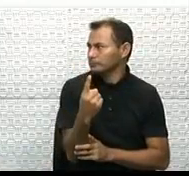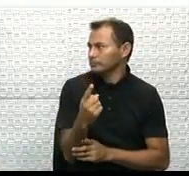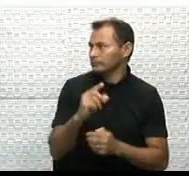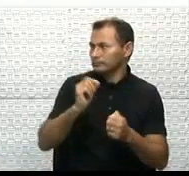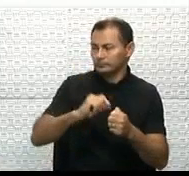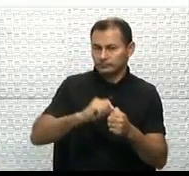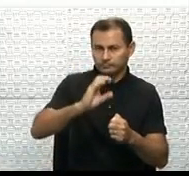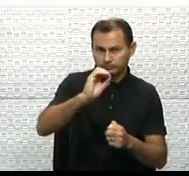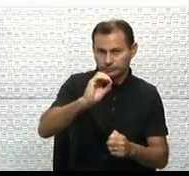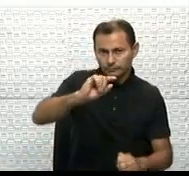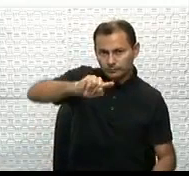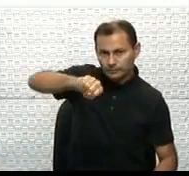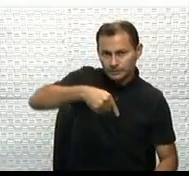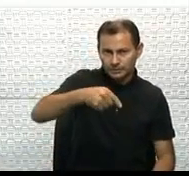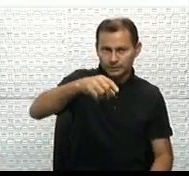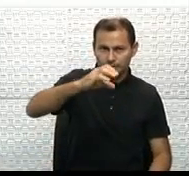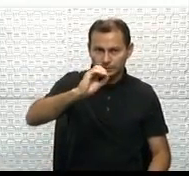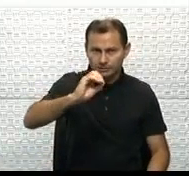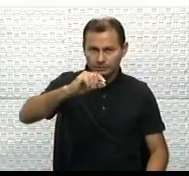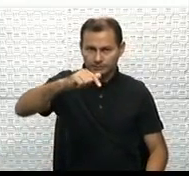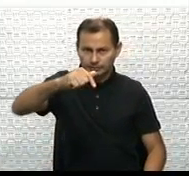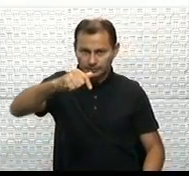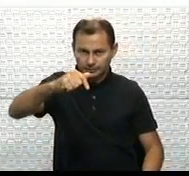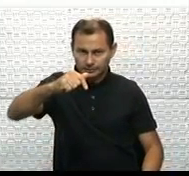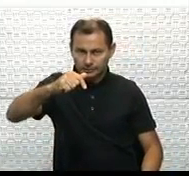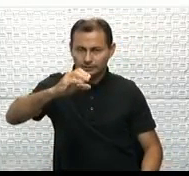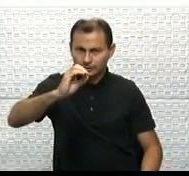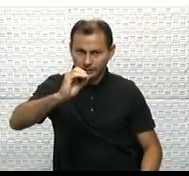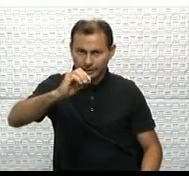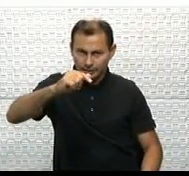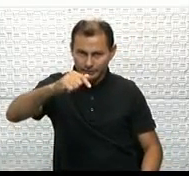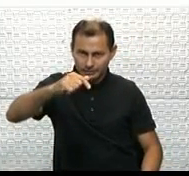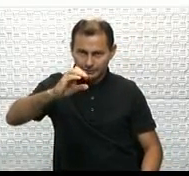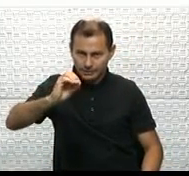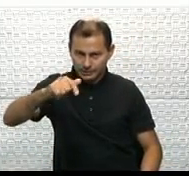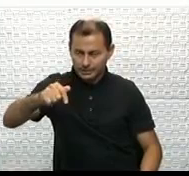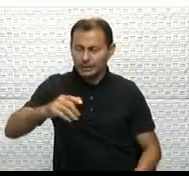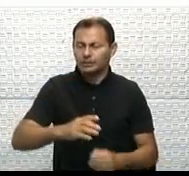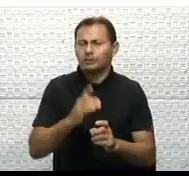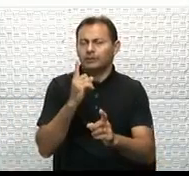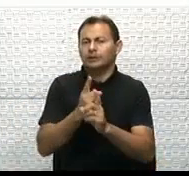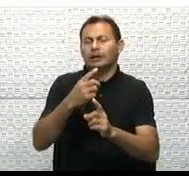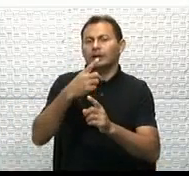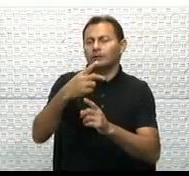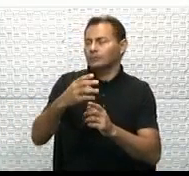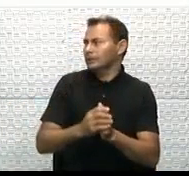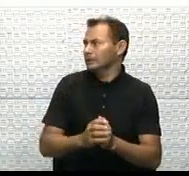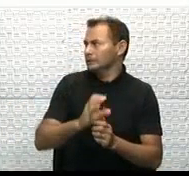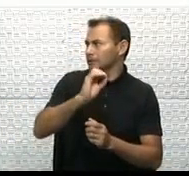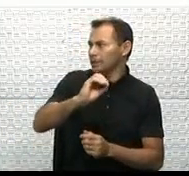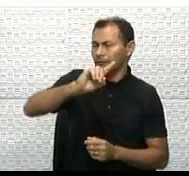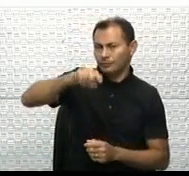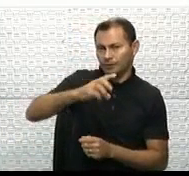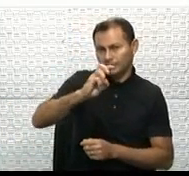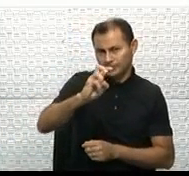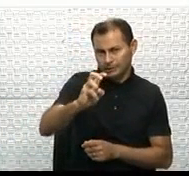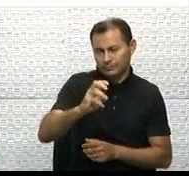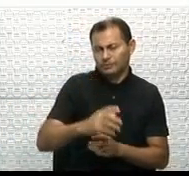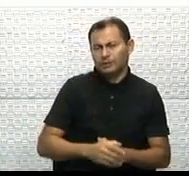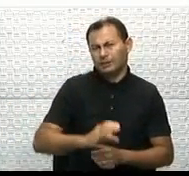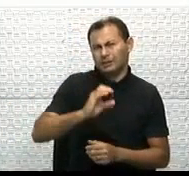faço 0,707 ao quadrado, eu vou encontrar aproximadamente 0,5. Vai dar